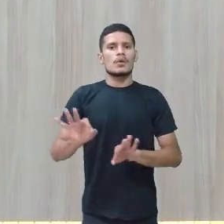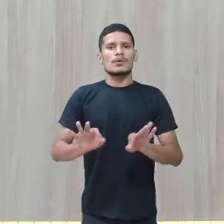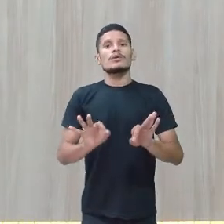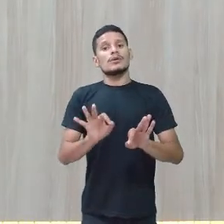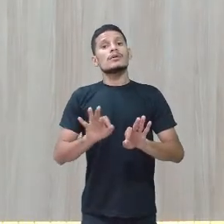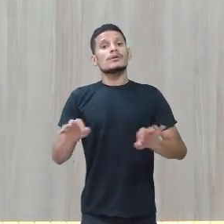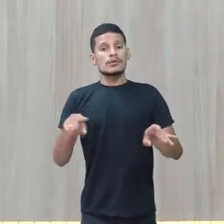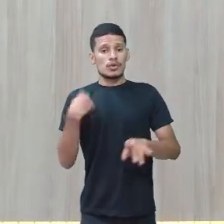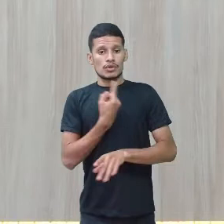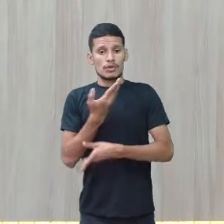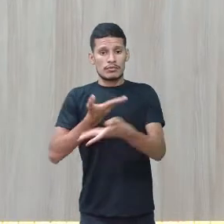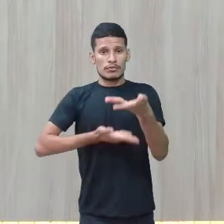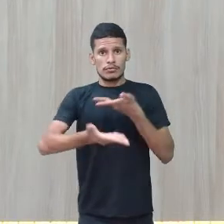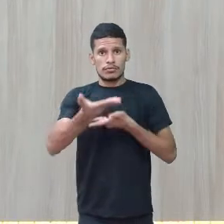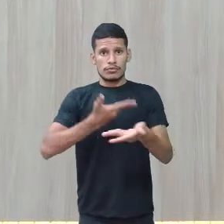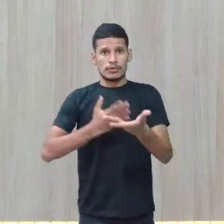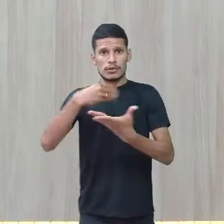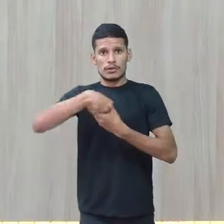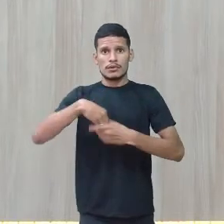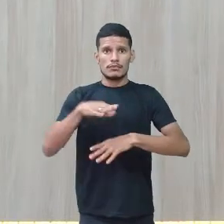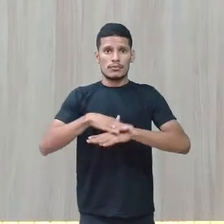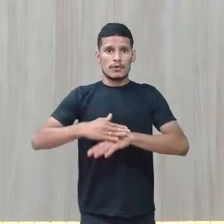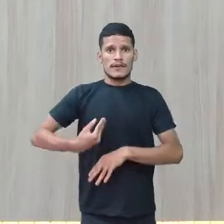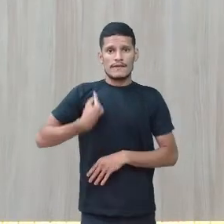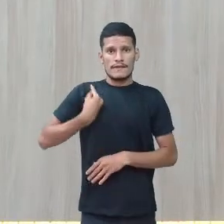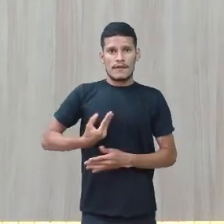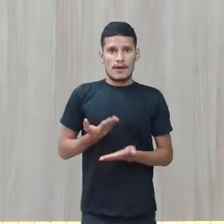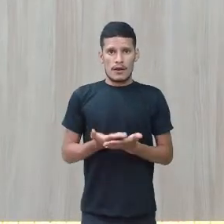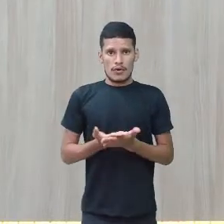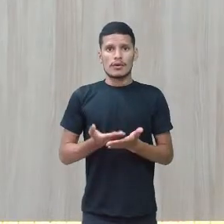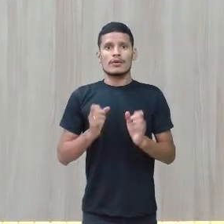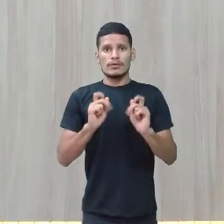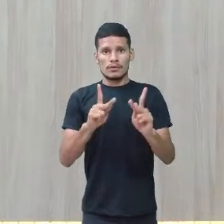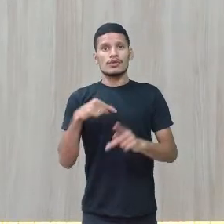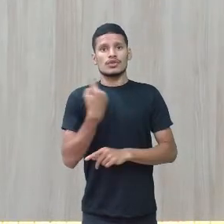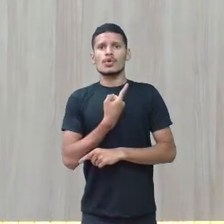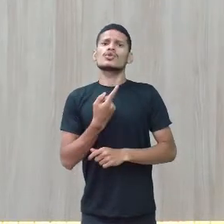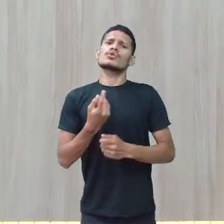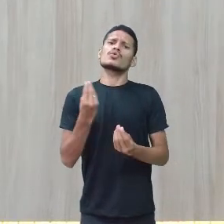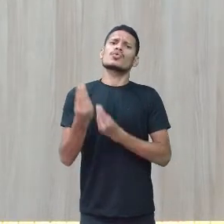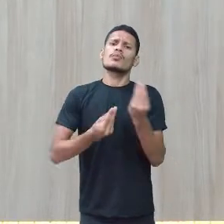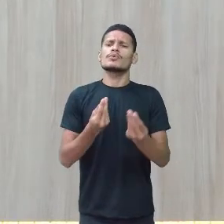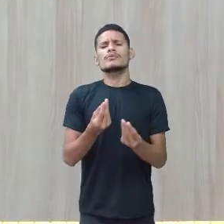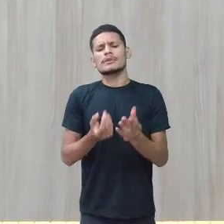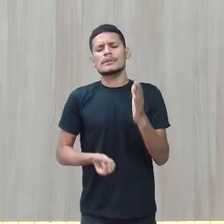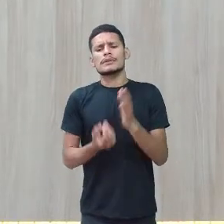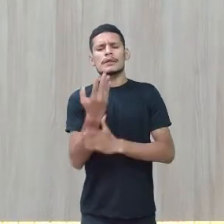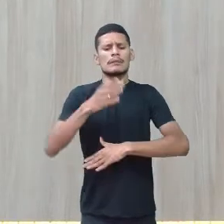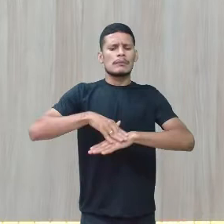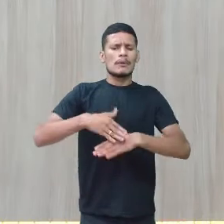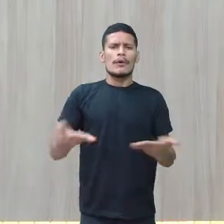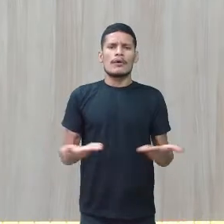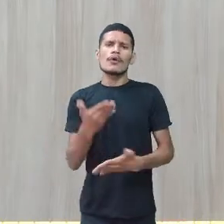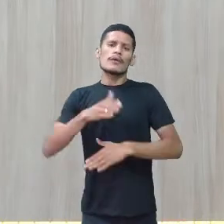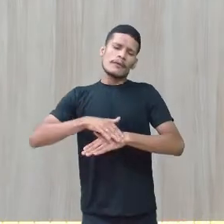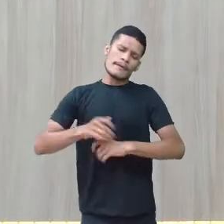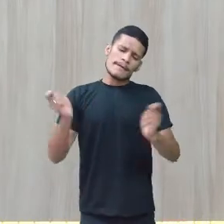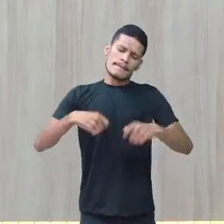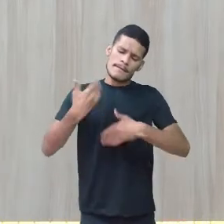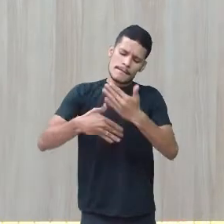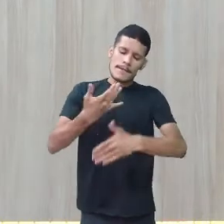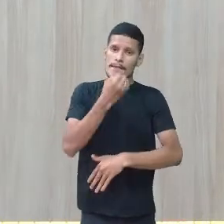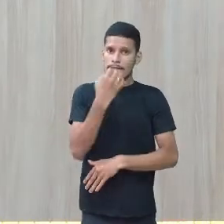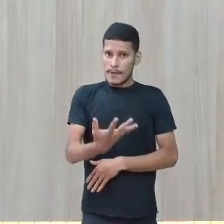funcione no momento da nossa aula ao vivo, beleza? Então a gente vai aí construindo direitinho esse primeiro momento para tudo funcionar bem